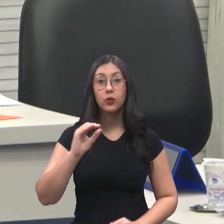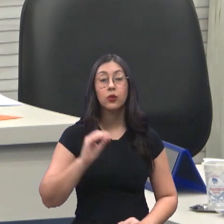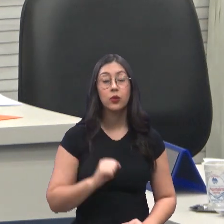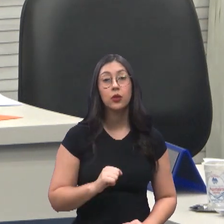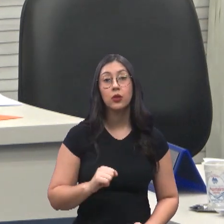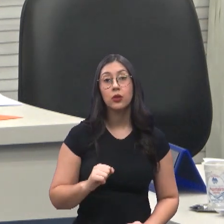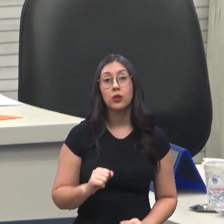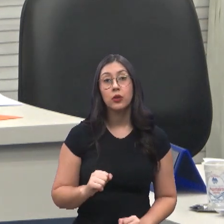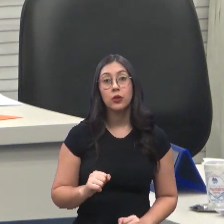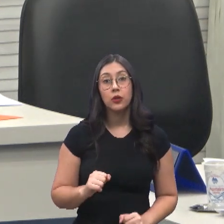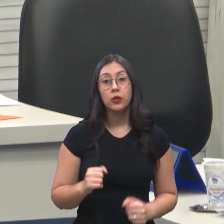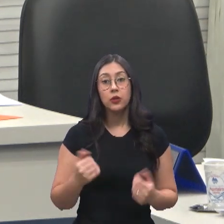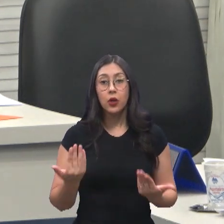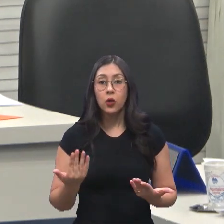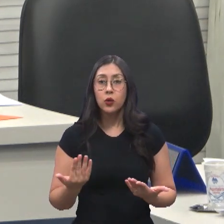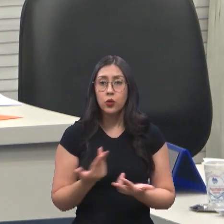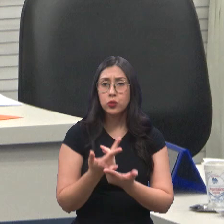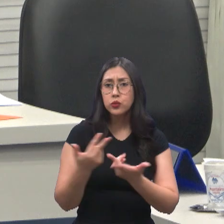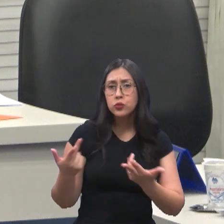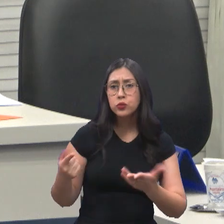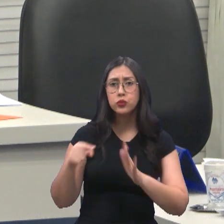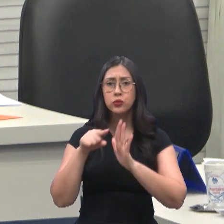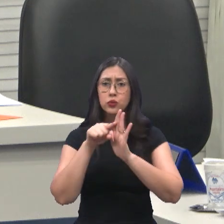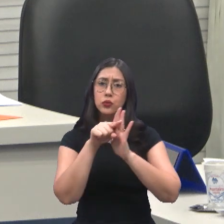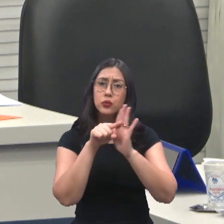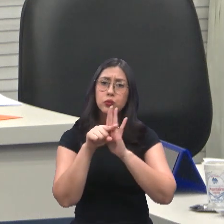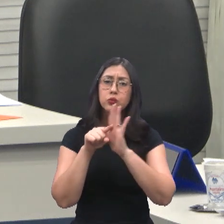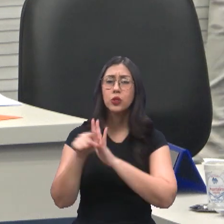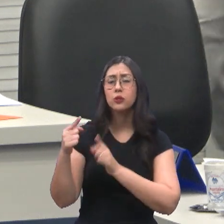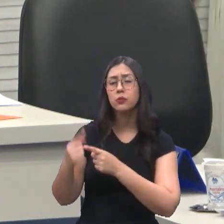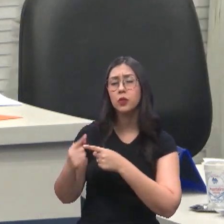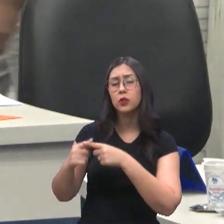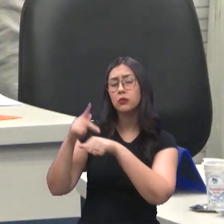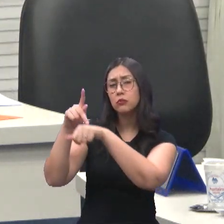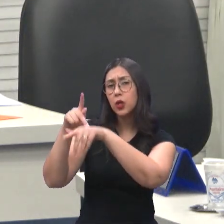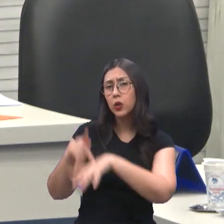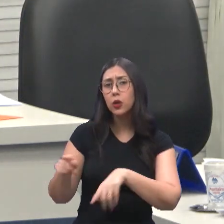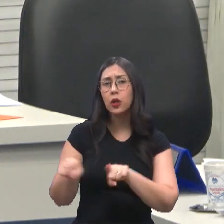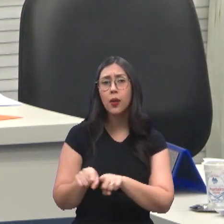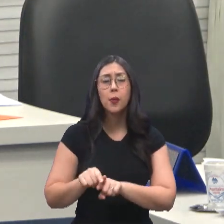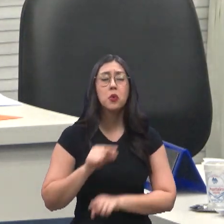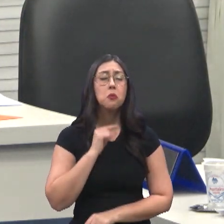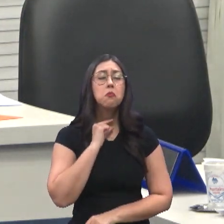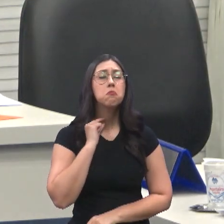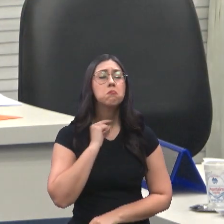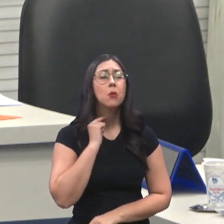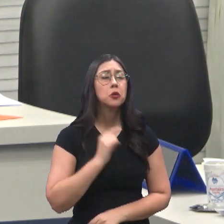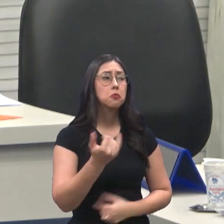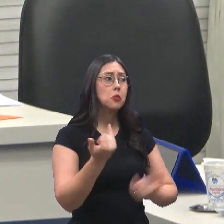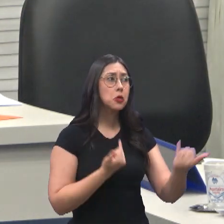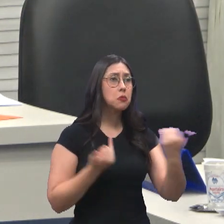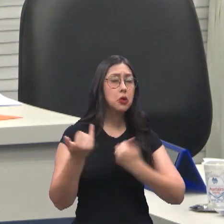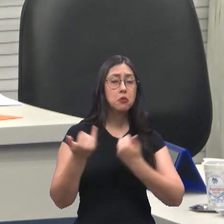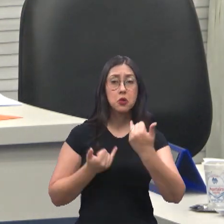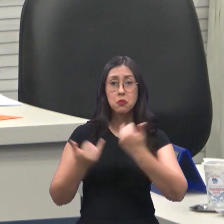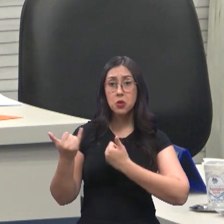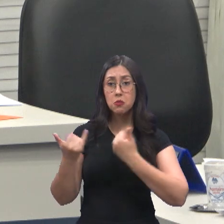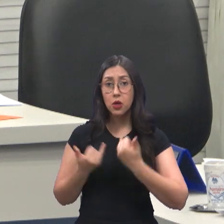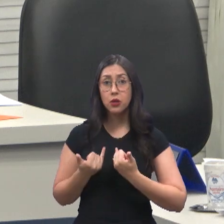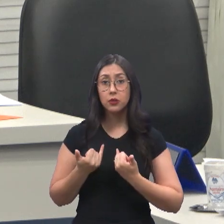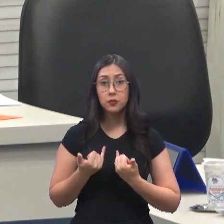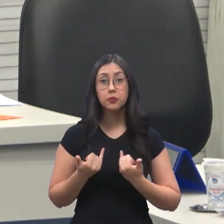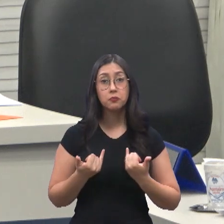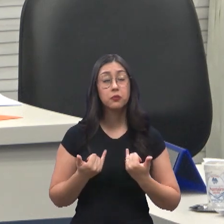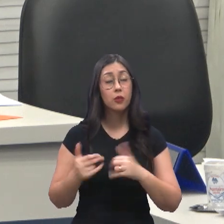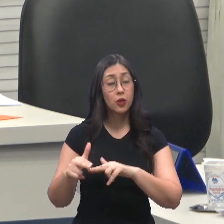estudo, que as paróquias vieram conversar com a gente, né, tanto em alguns padres, amigos, né, os vigários, dessa Frente Parlamentar tão